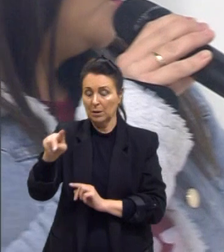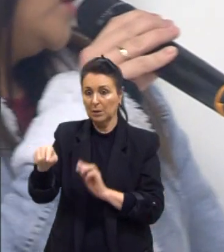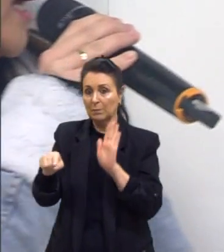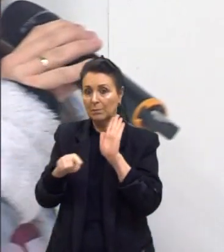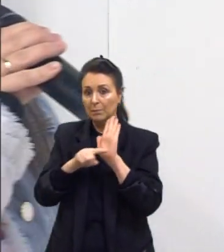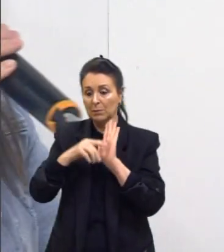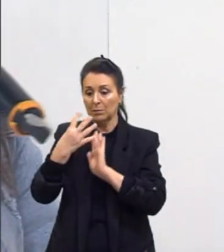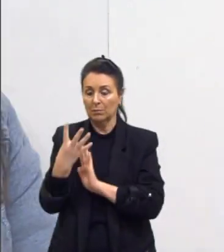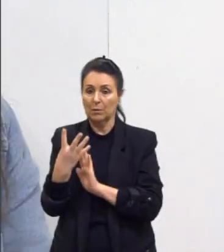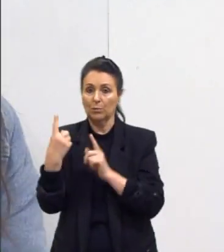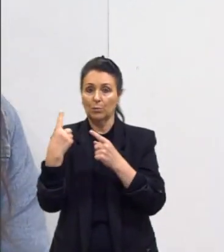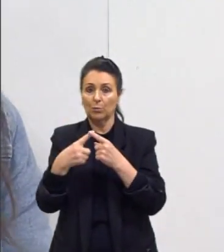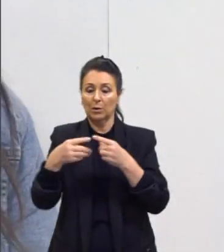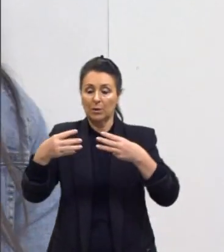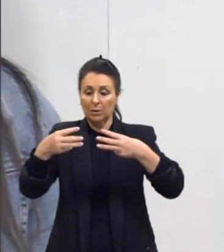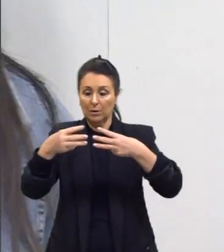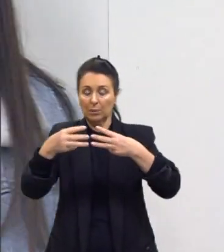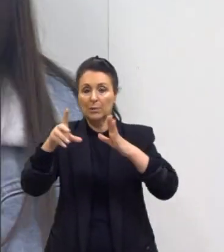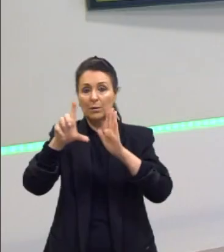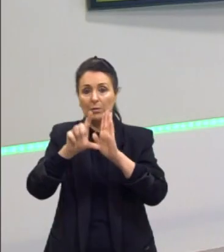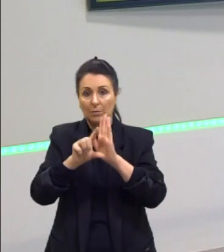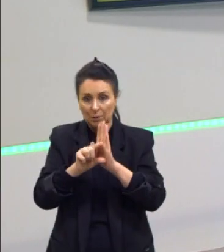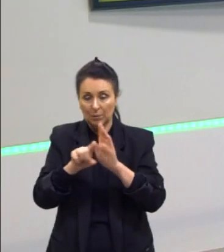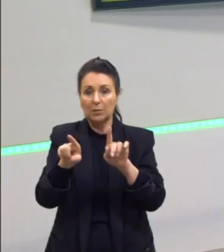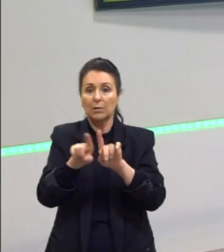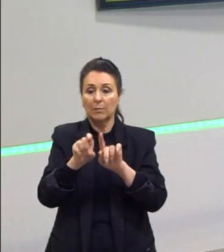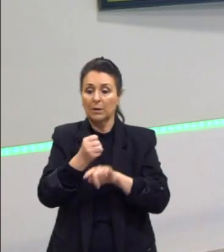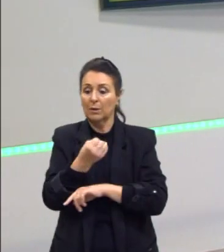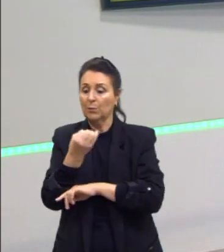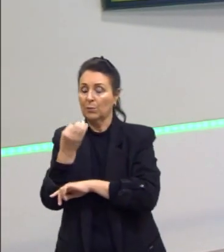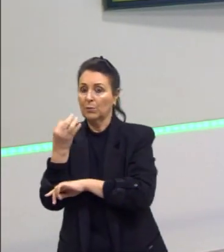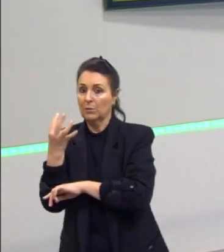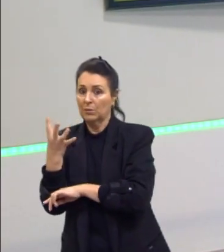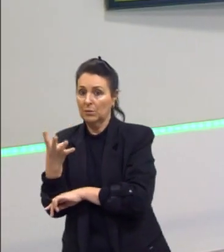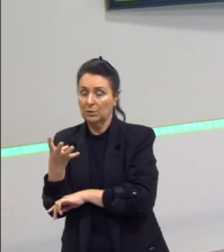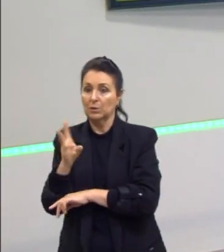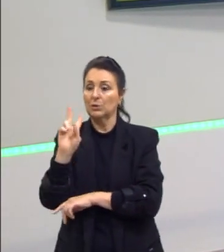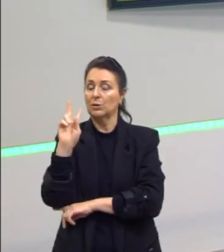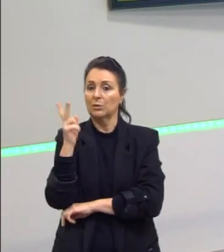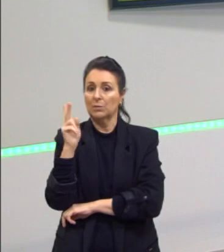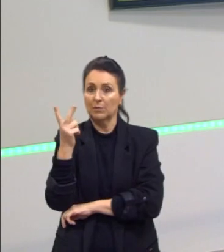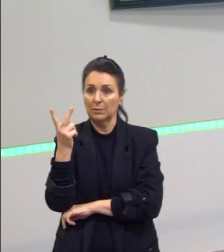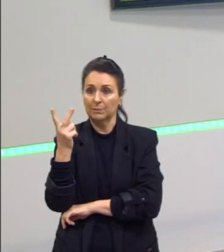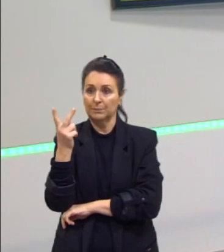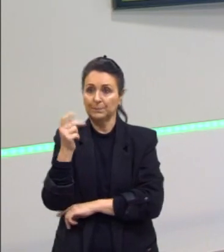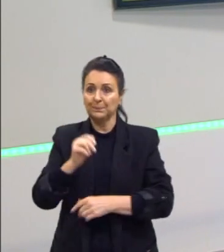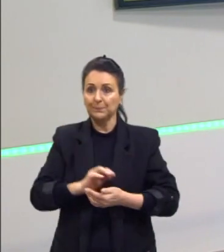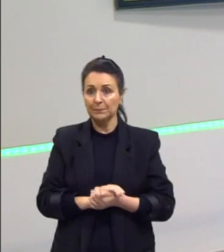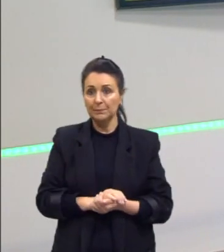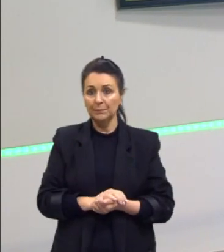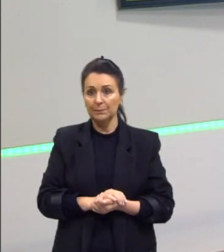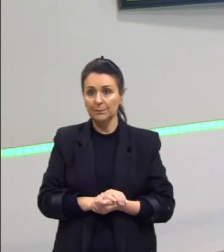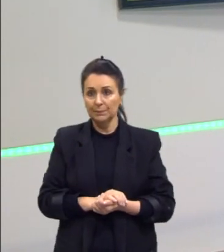-4 porque a tripla também diminui a em mais quantidade a quantidade de hidrogénio né